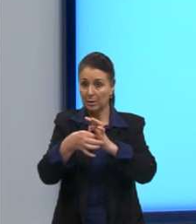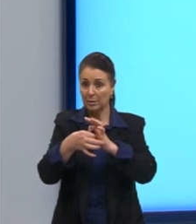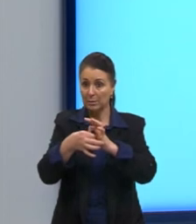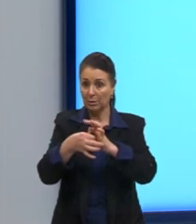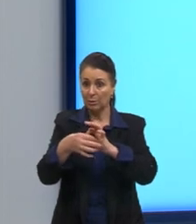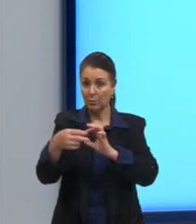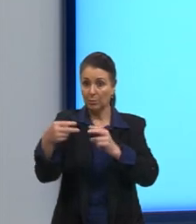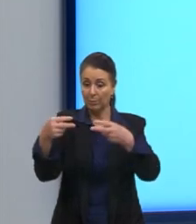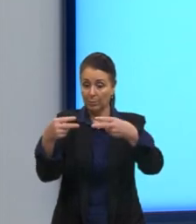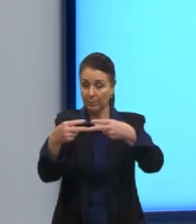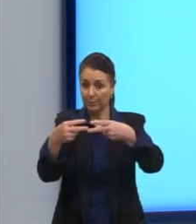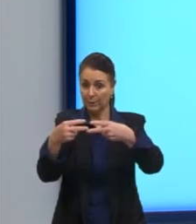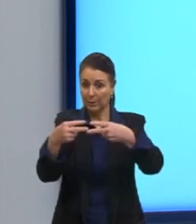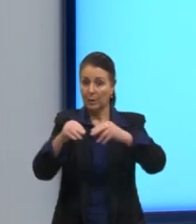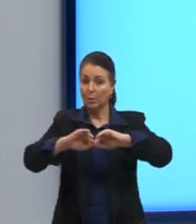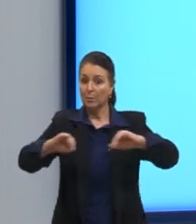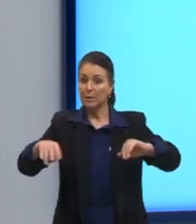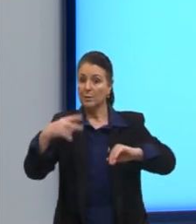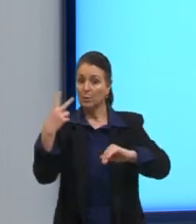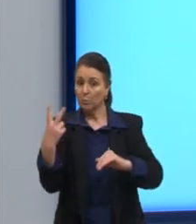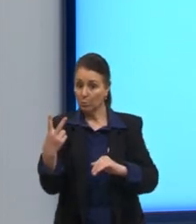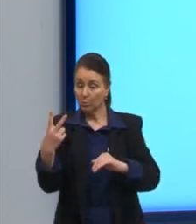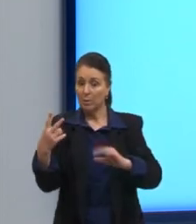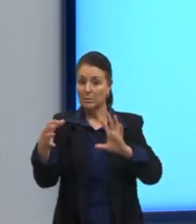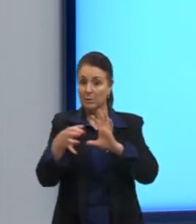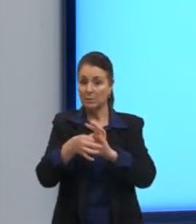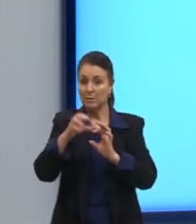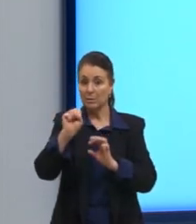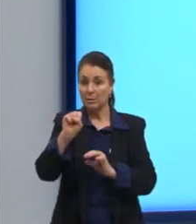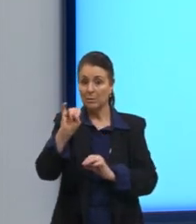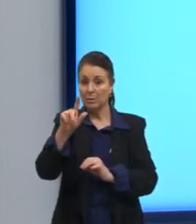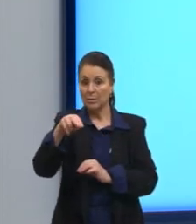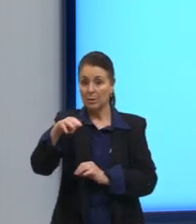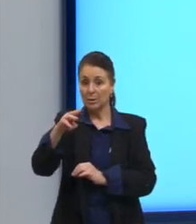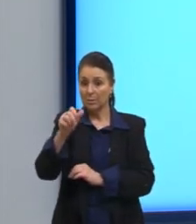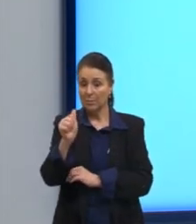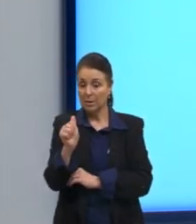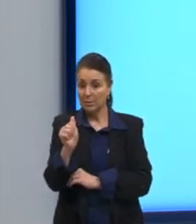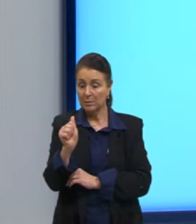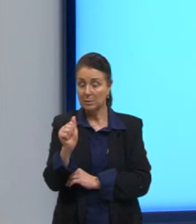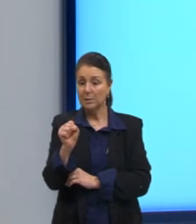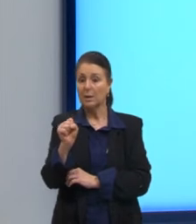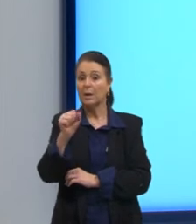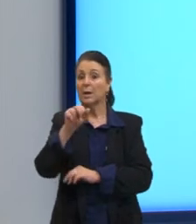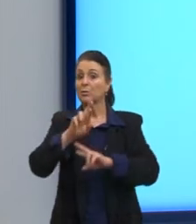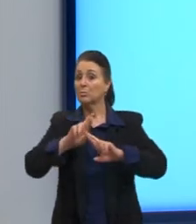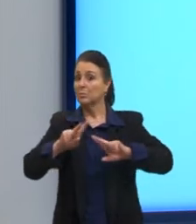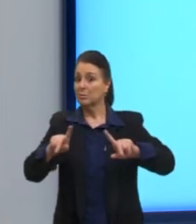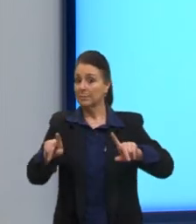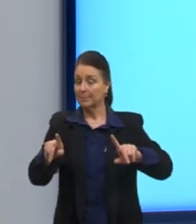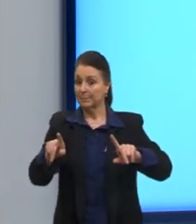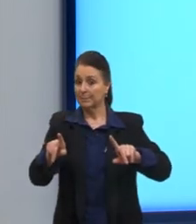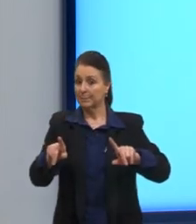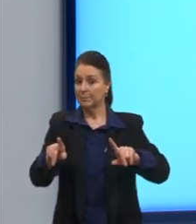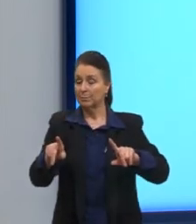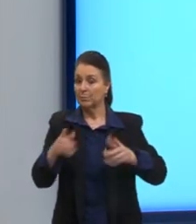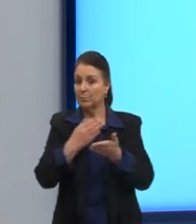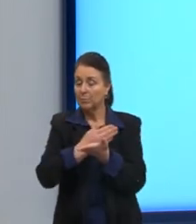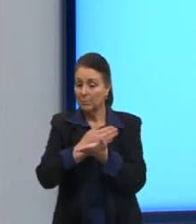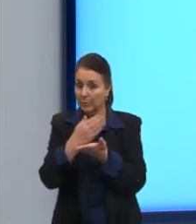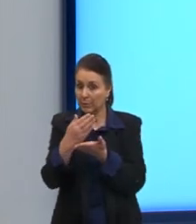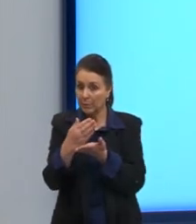formar duas ligações sigmas novas duas ligações sigmas diferentes aqui diferentes do princípio formando